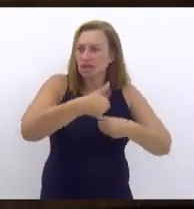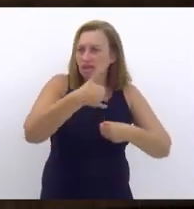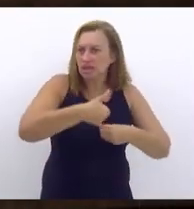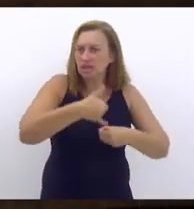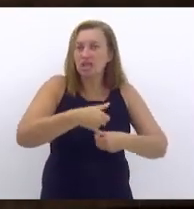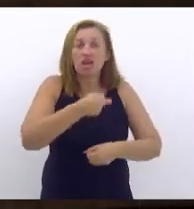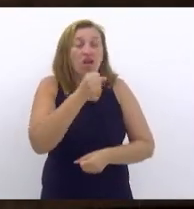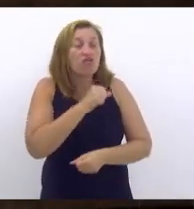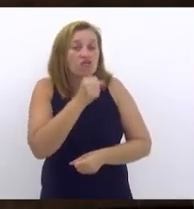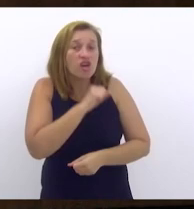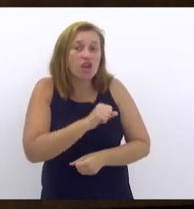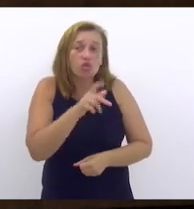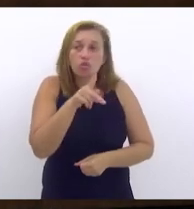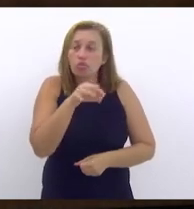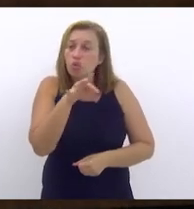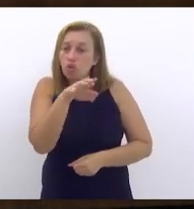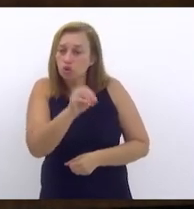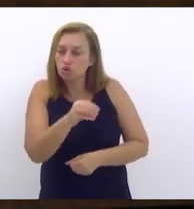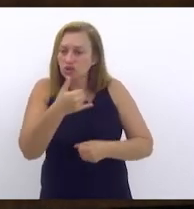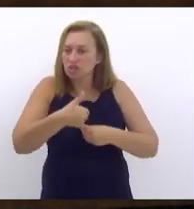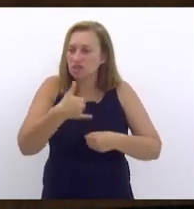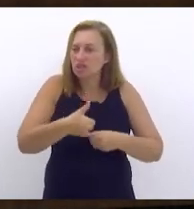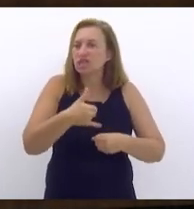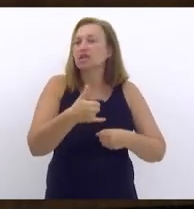muito antigo na cidade,